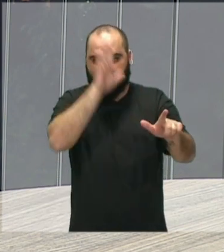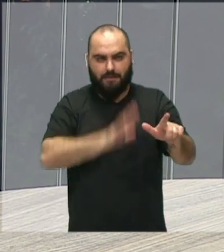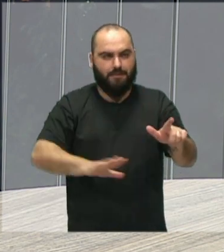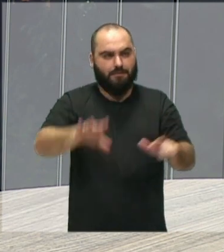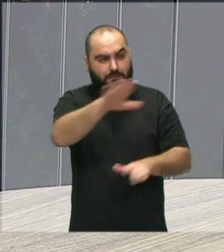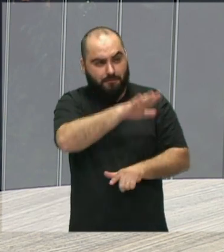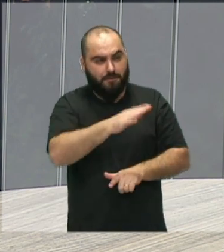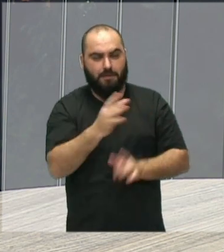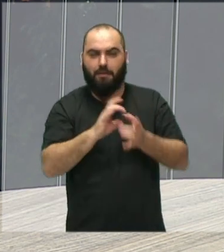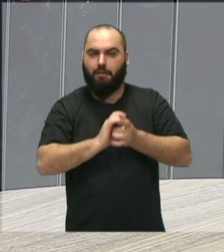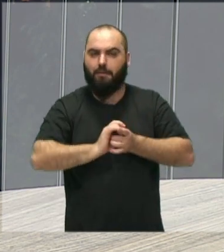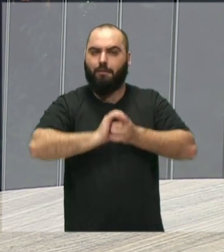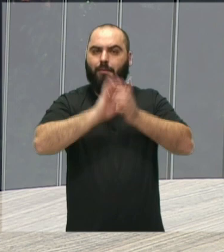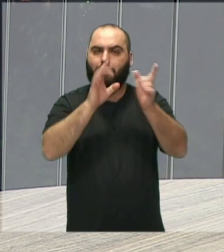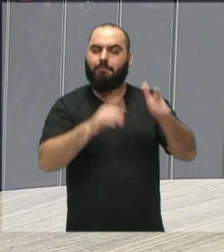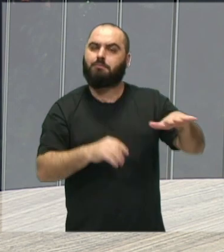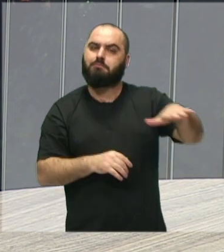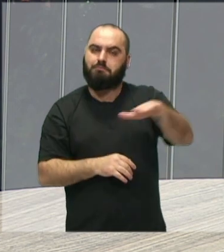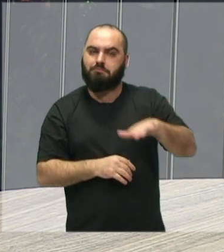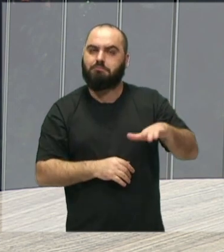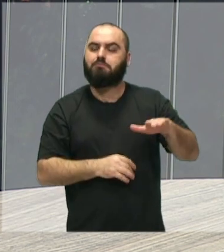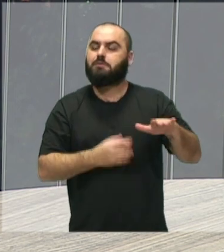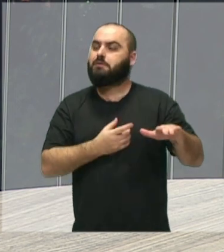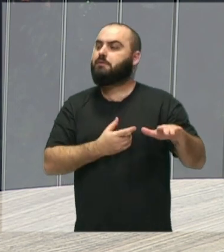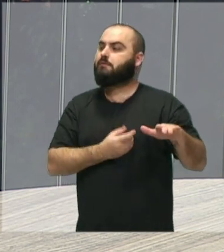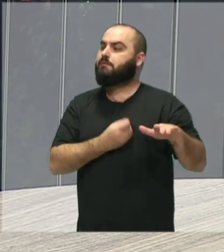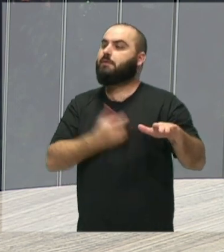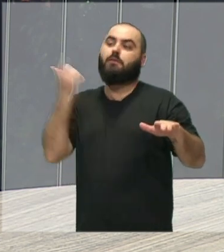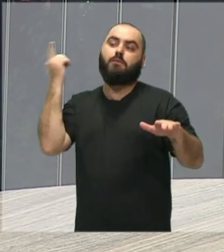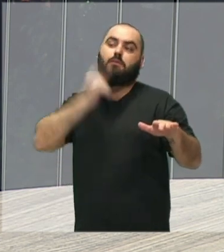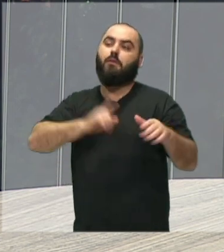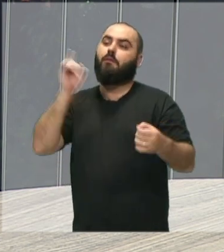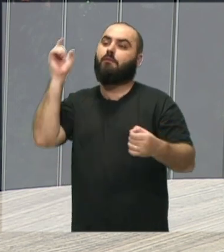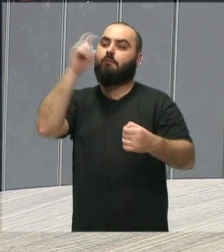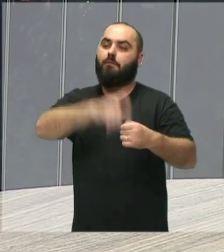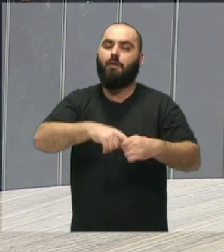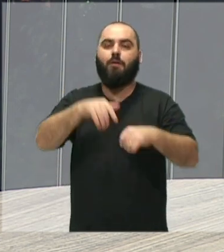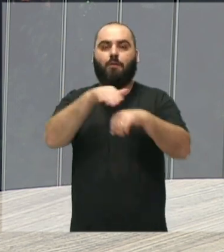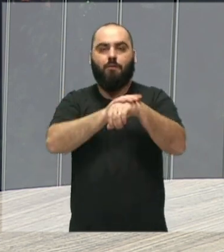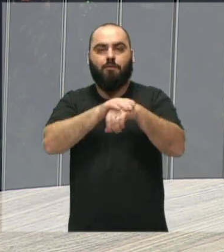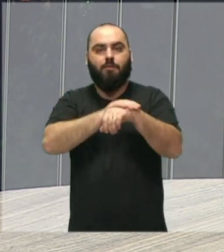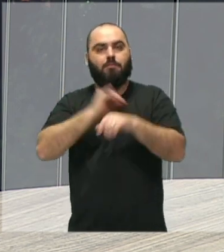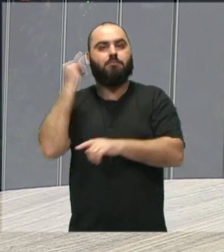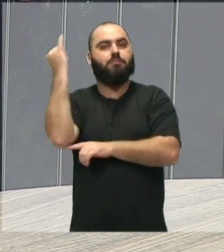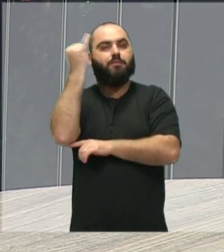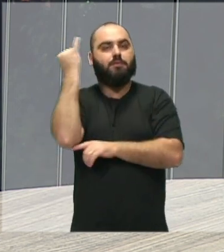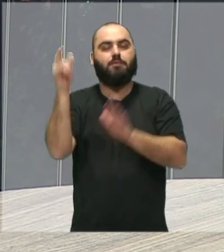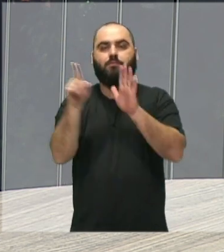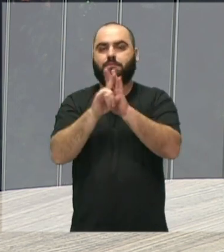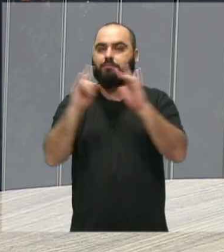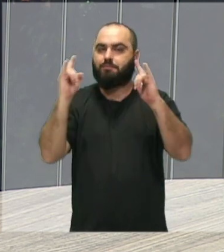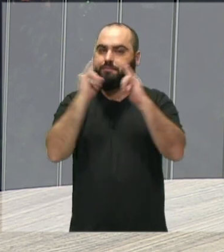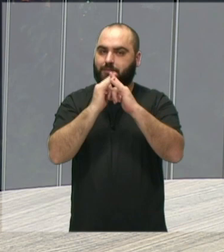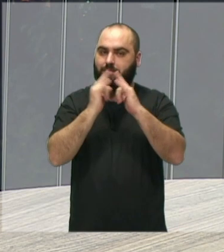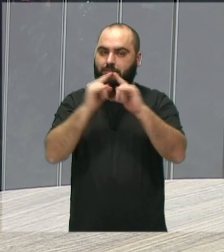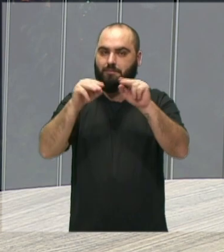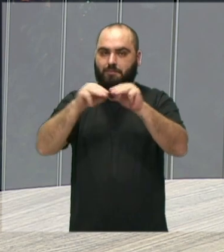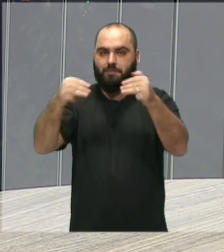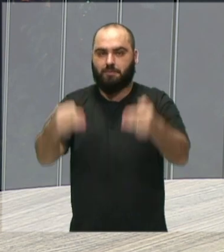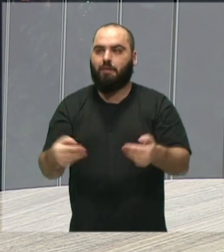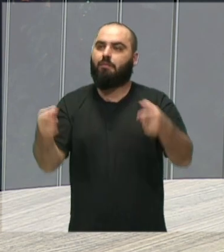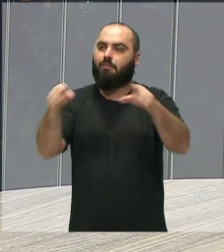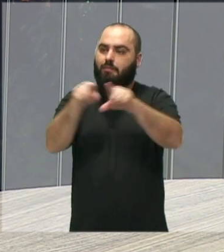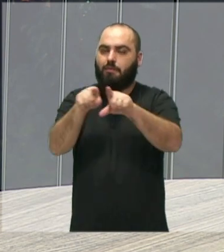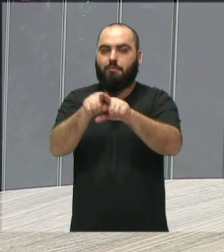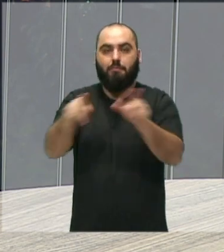estarem disponibilizando espaço e novamente estarmos aqui conversando sobre a importância das instituições, né, museológicas e também do próprio